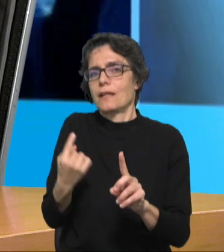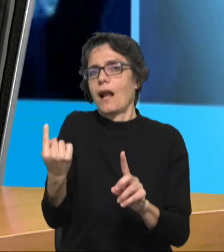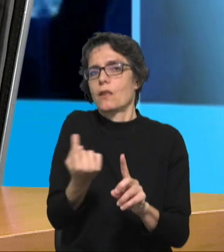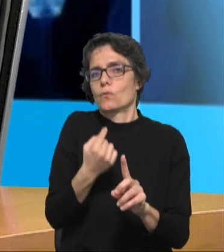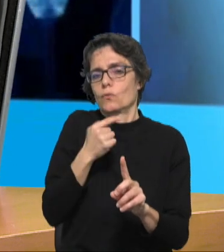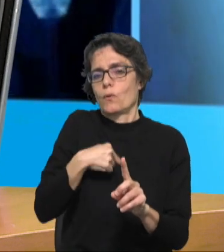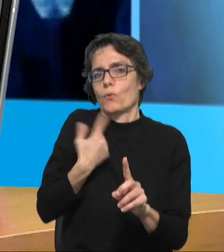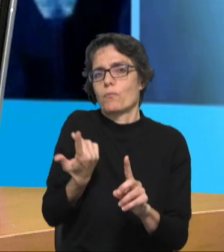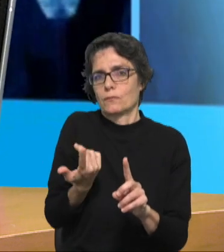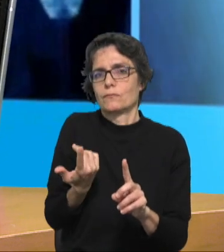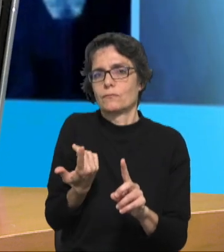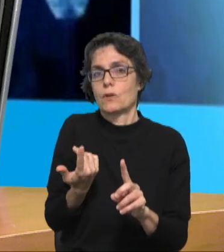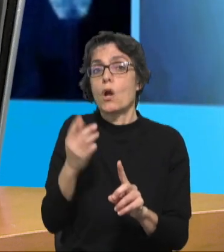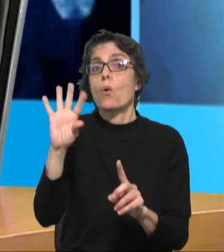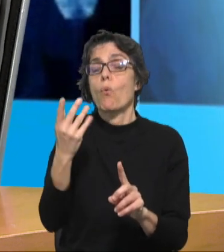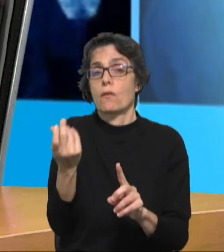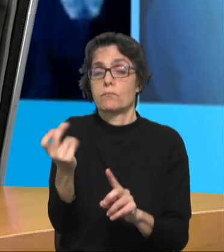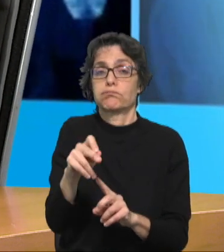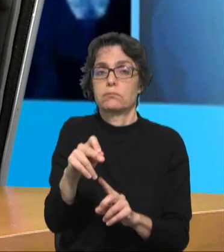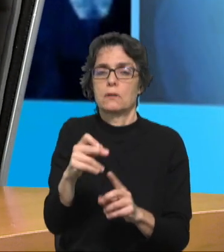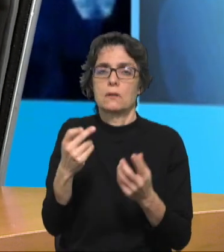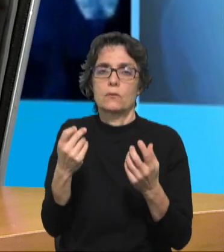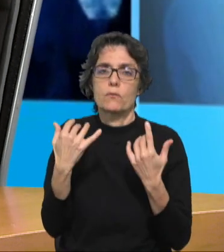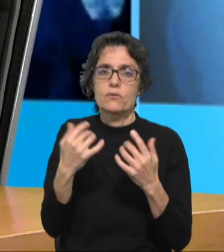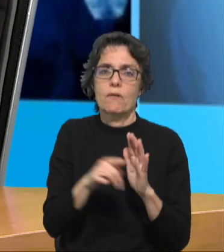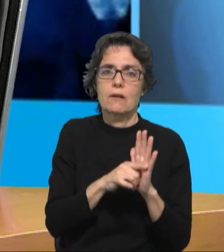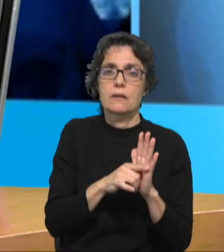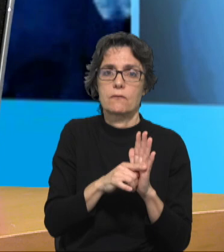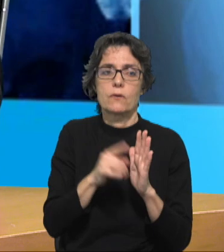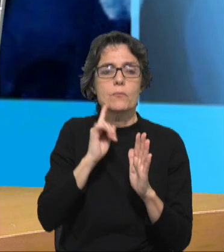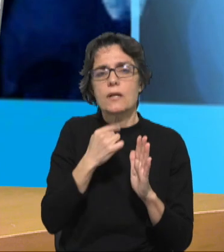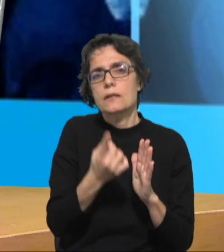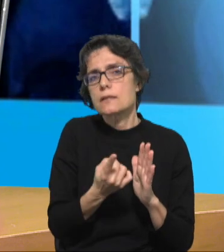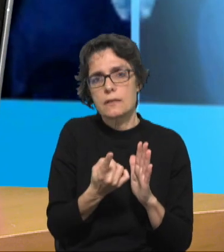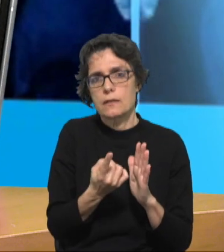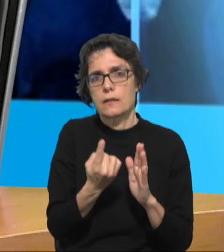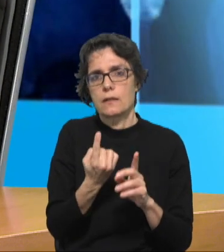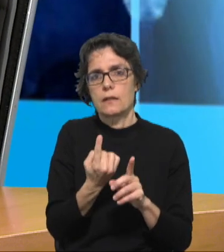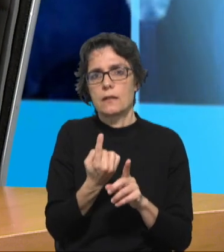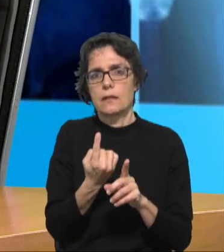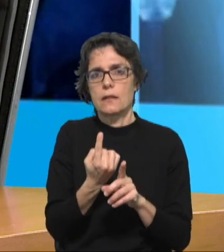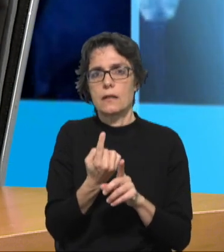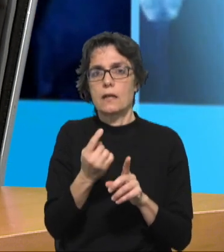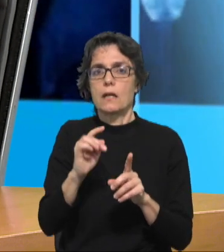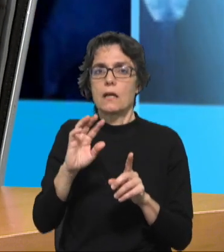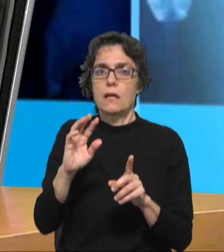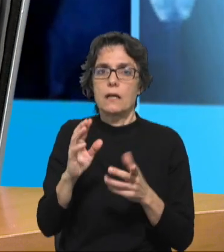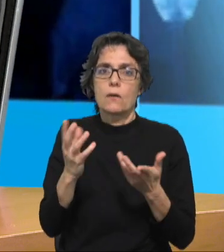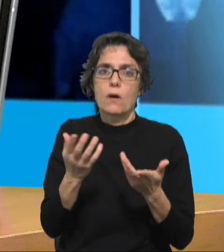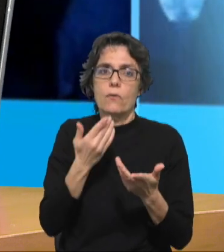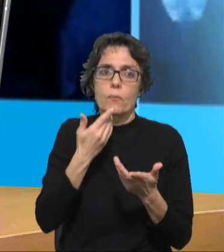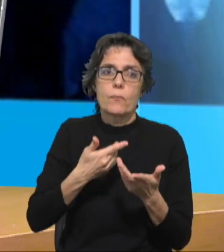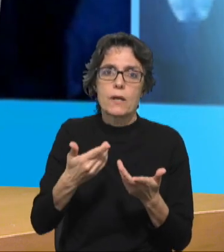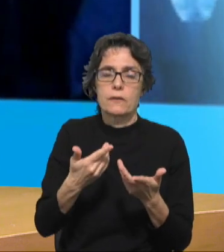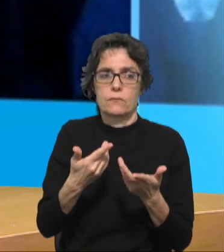há notícias menos agradáveis, também as damos pelo seu interesse público e quando também implicam que coloquemos o leitor